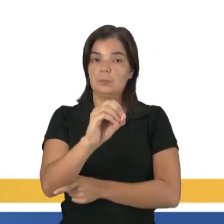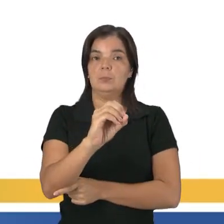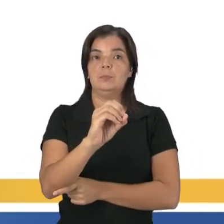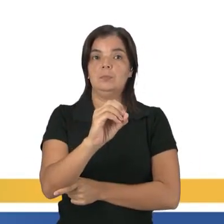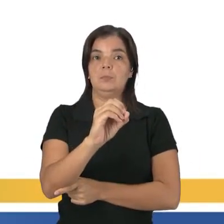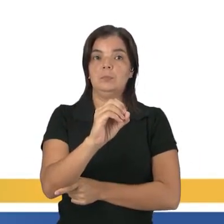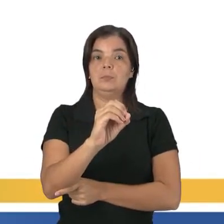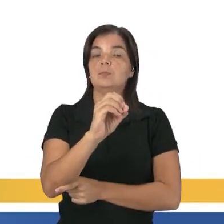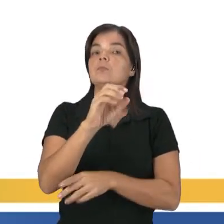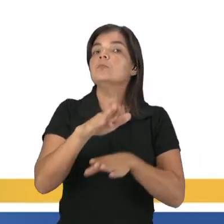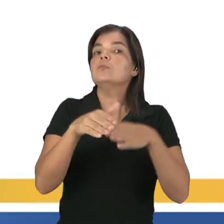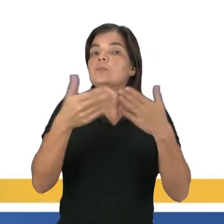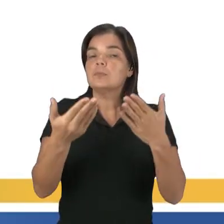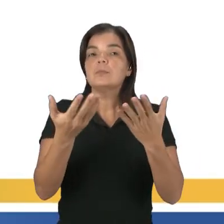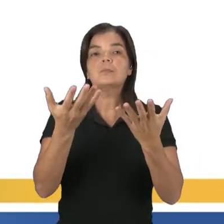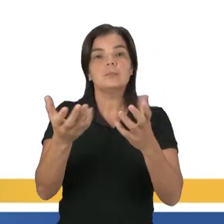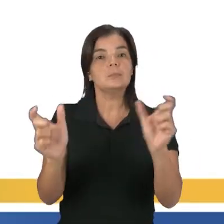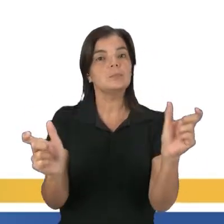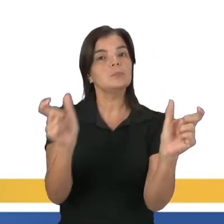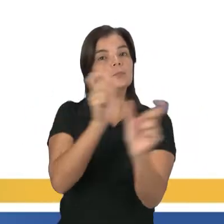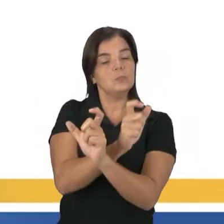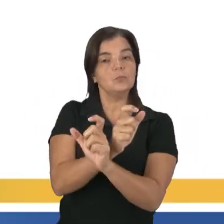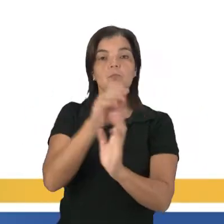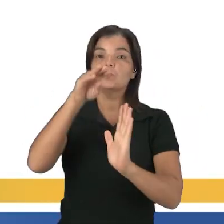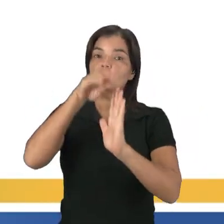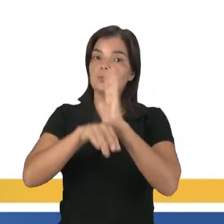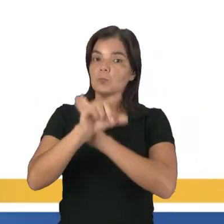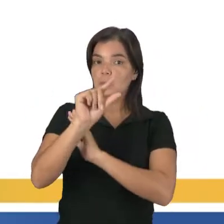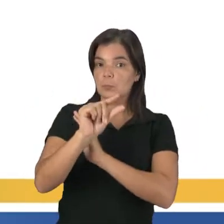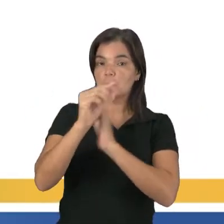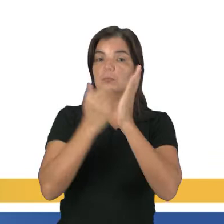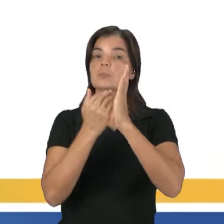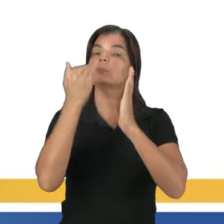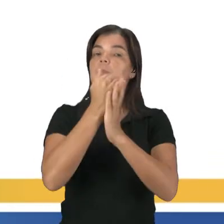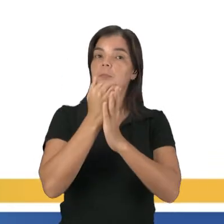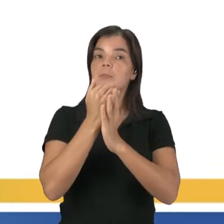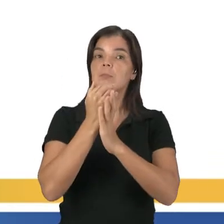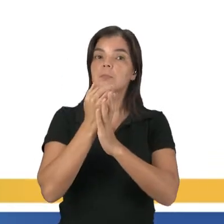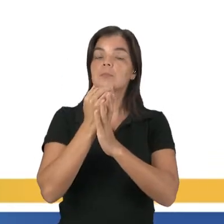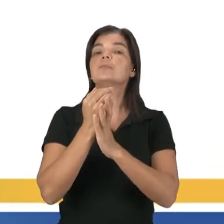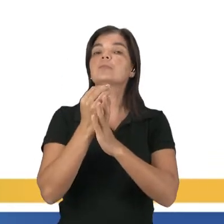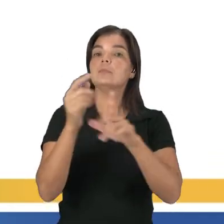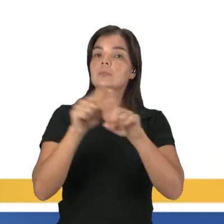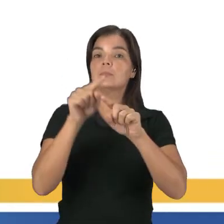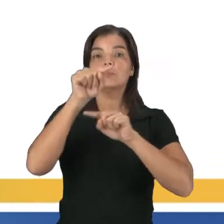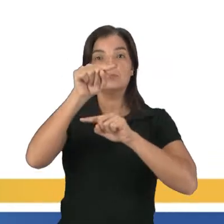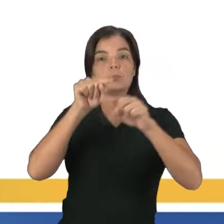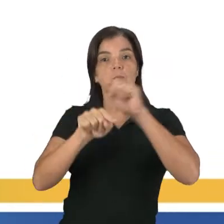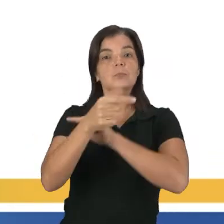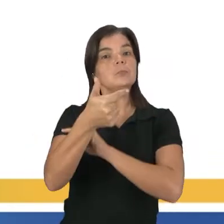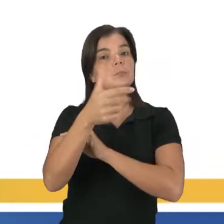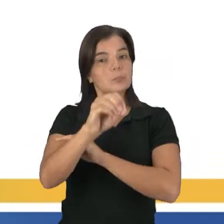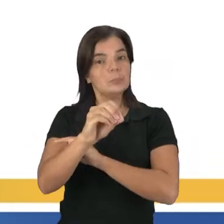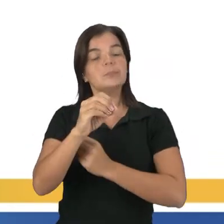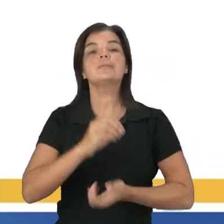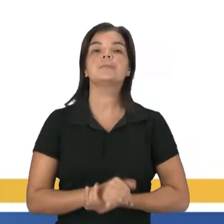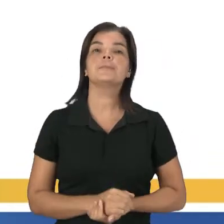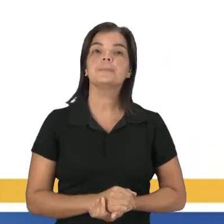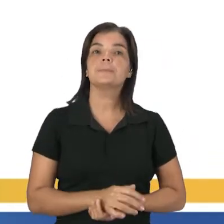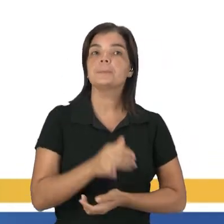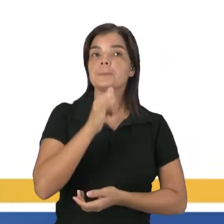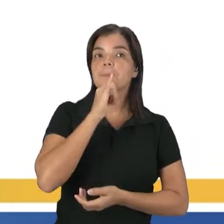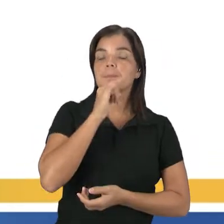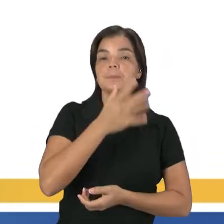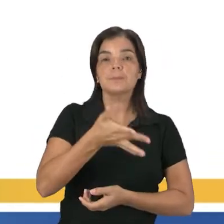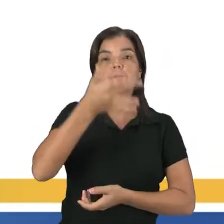10. E quando você quer transformar da menor unidade para a maior, você vai fazer essa divisão por 10. Então, eu quero que